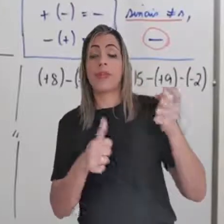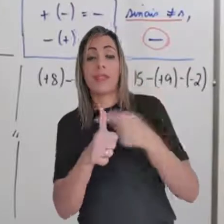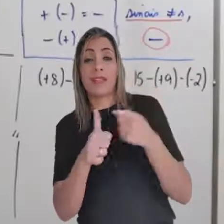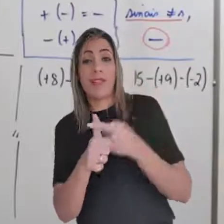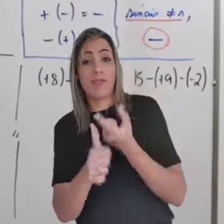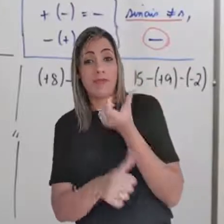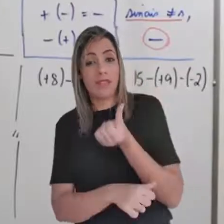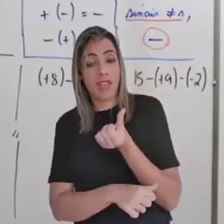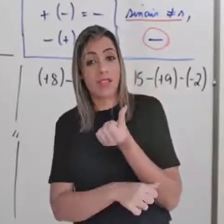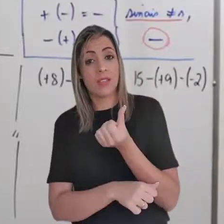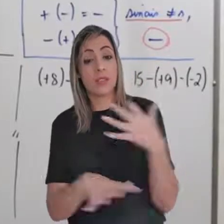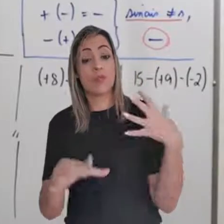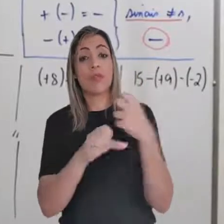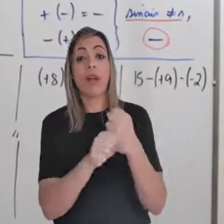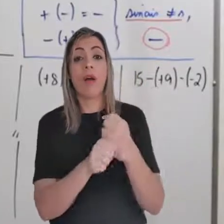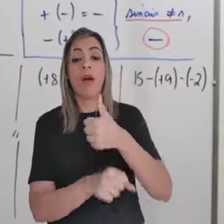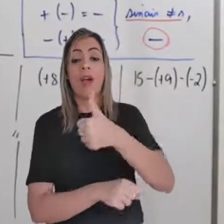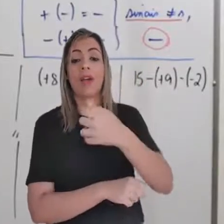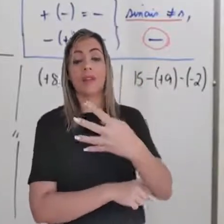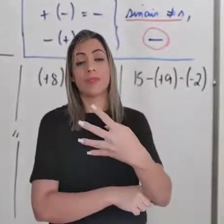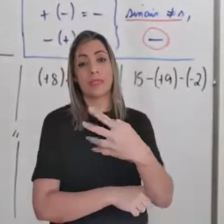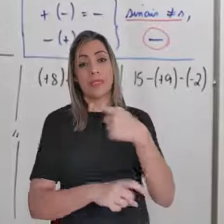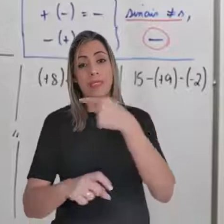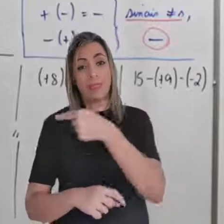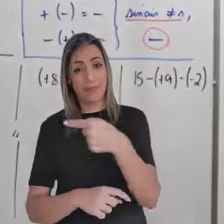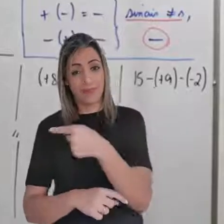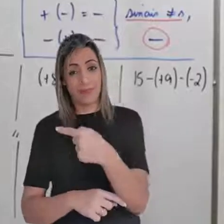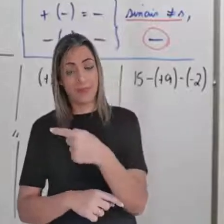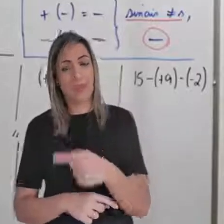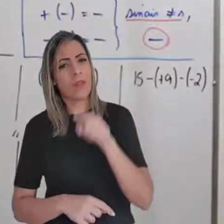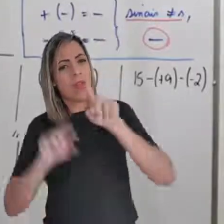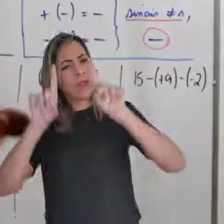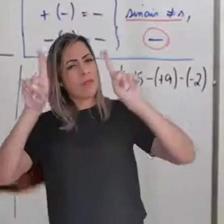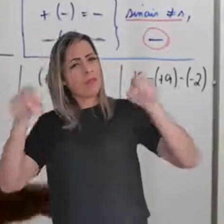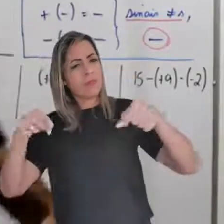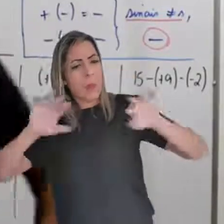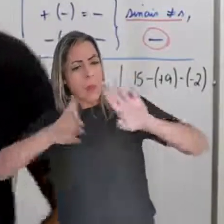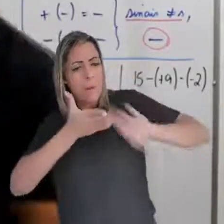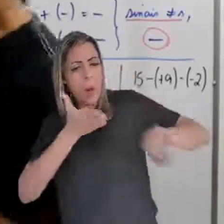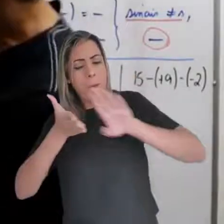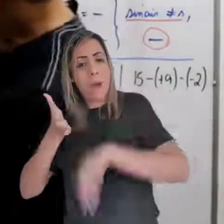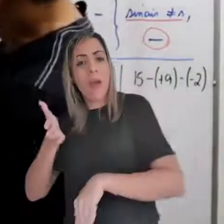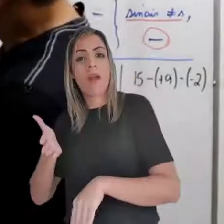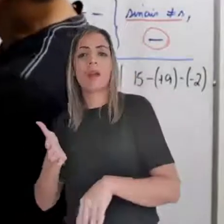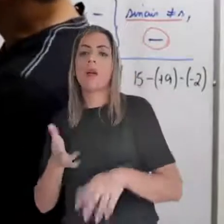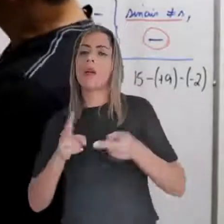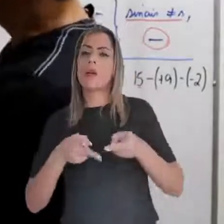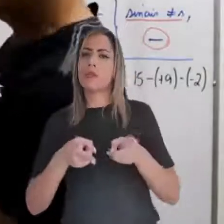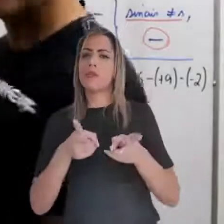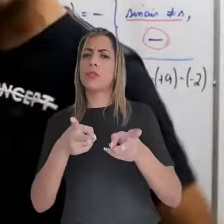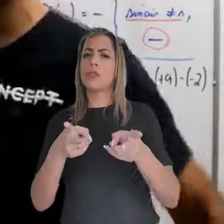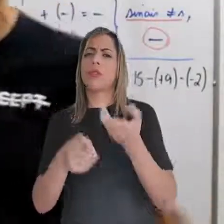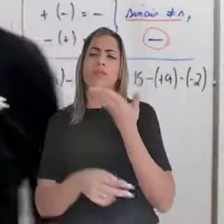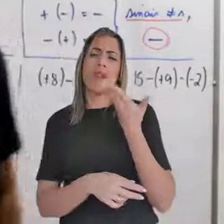devendo 6, portanto, eu estou devendo 14. Veja que eliminados os parênteses, você passa a